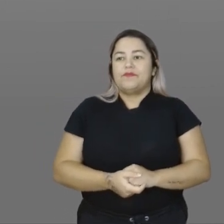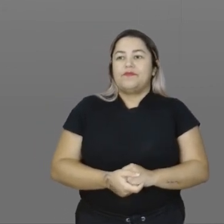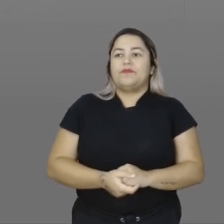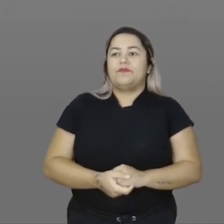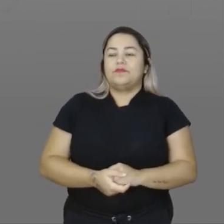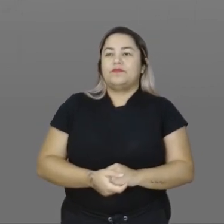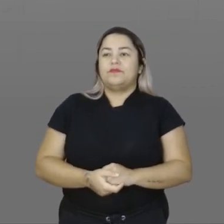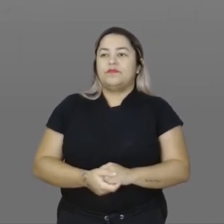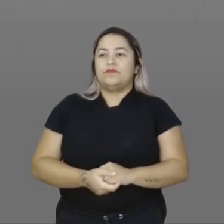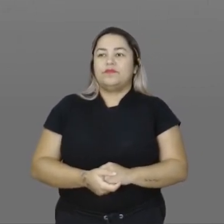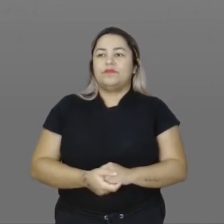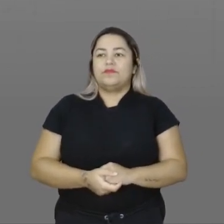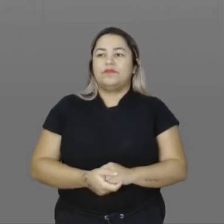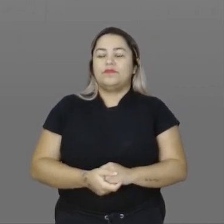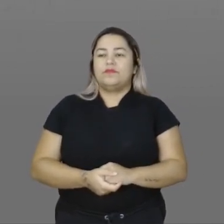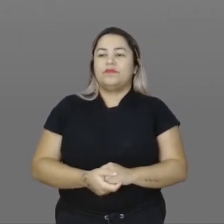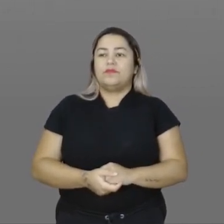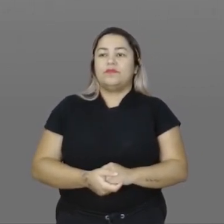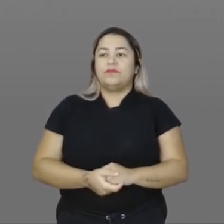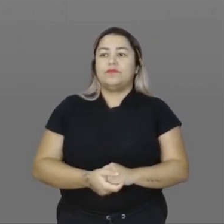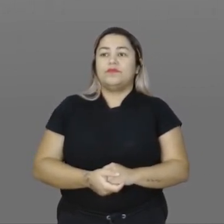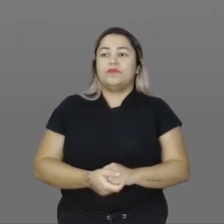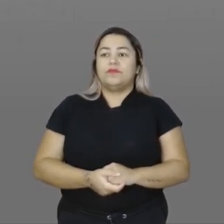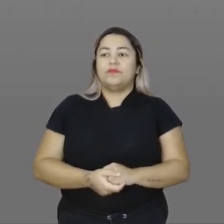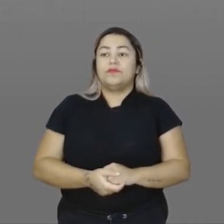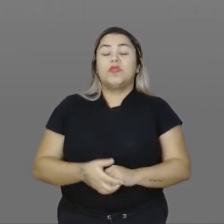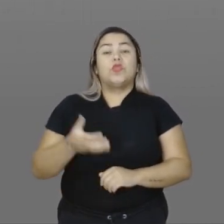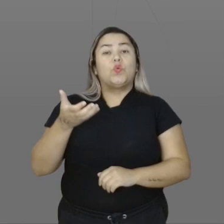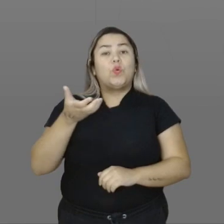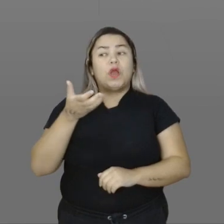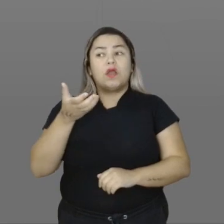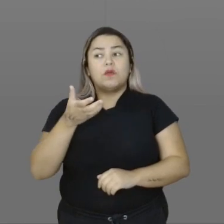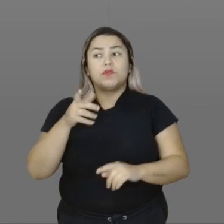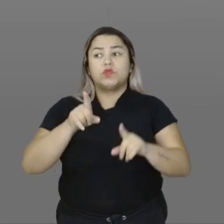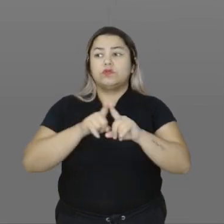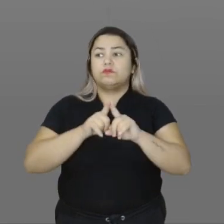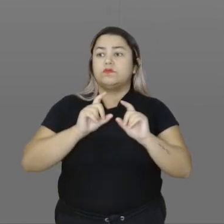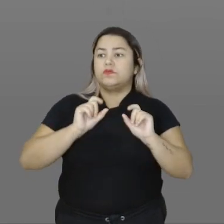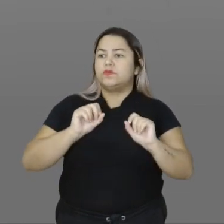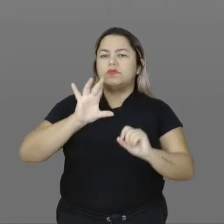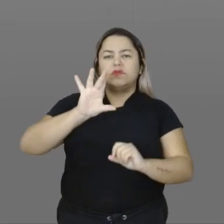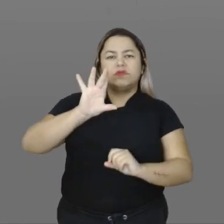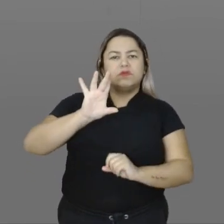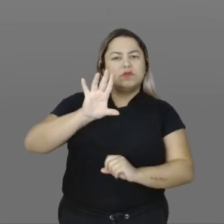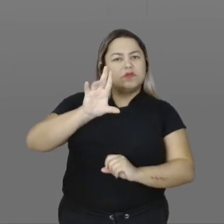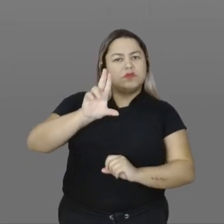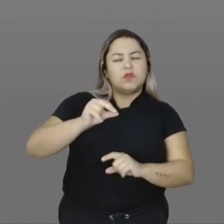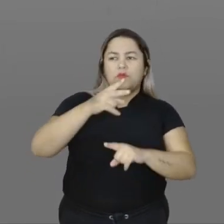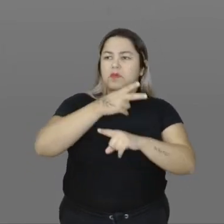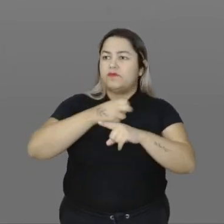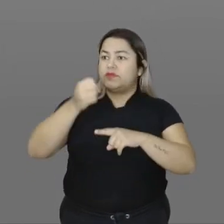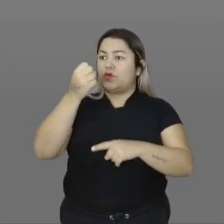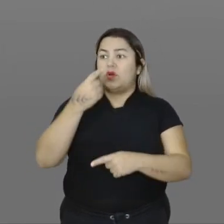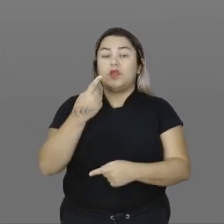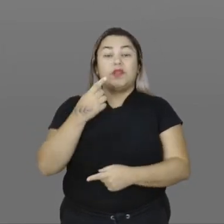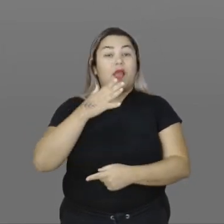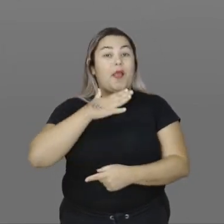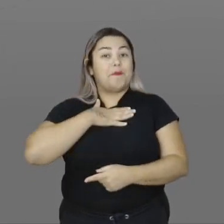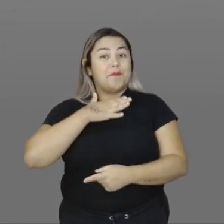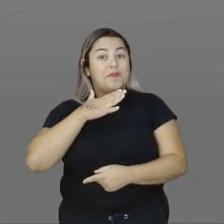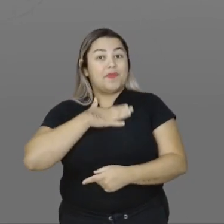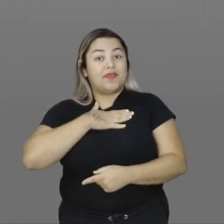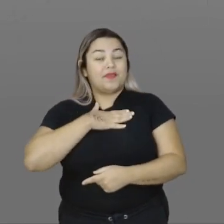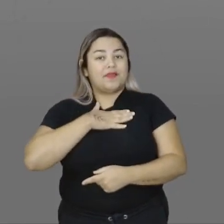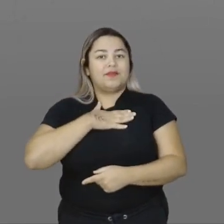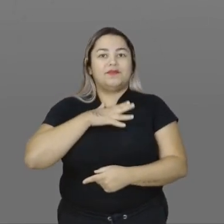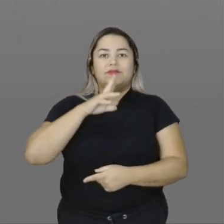vocês que essa não é uma vitória minha,